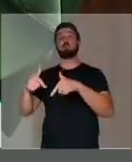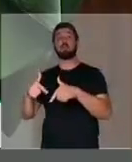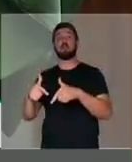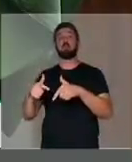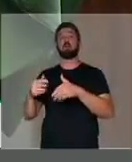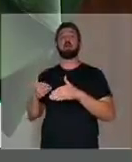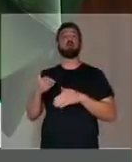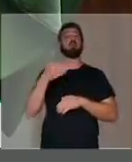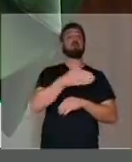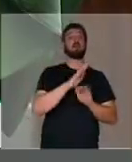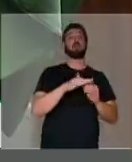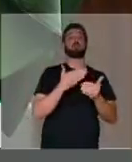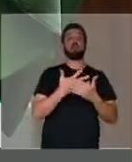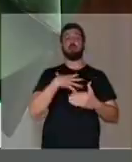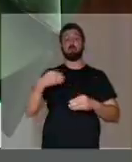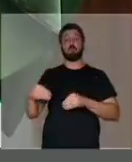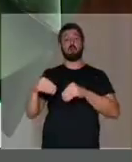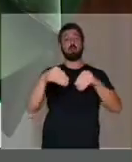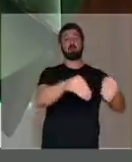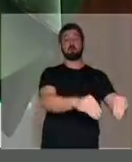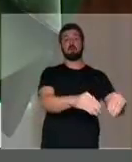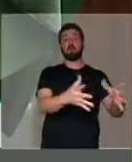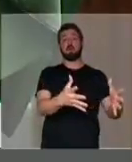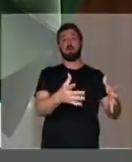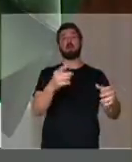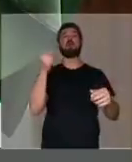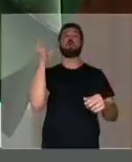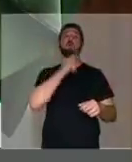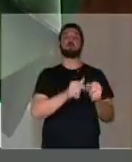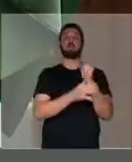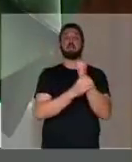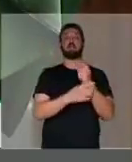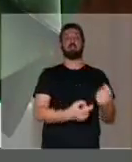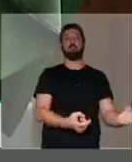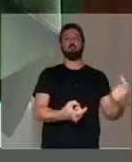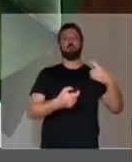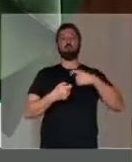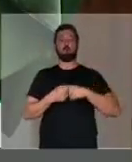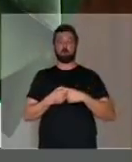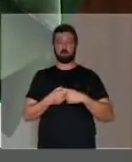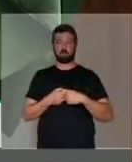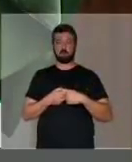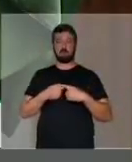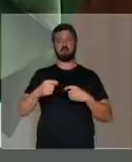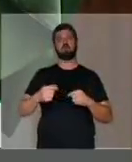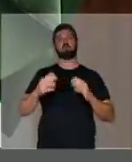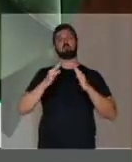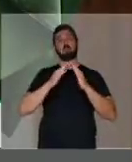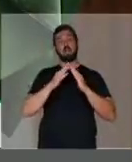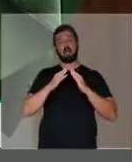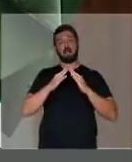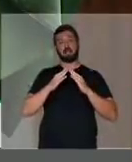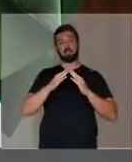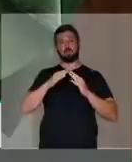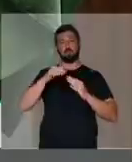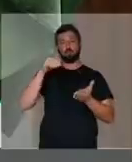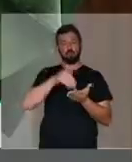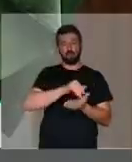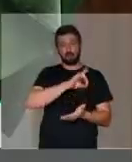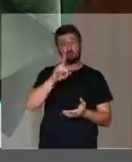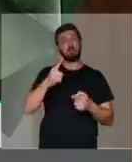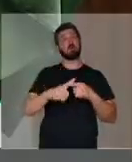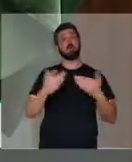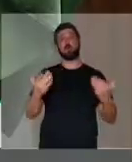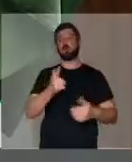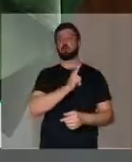conduzir seus filhos à escola, levando a certeza do retorno, ao fim de uma jornada a seus lares, coisa que